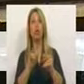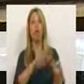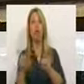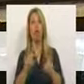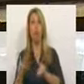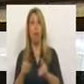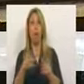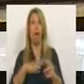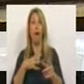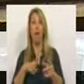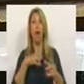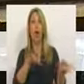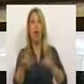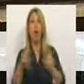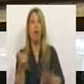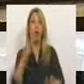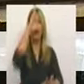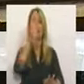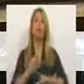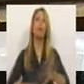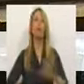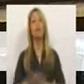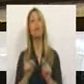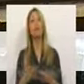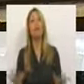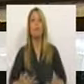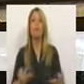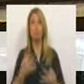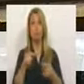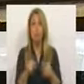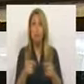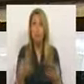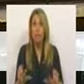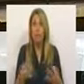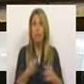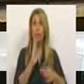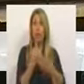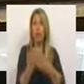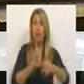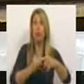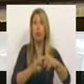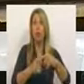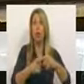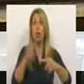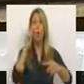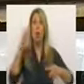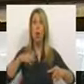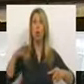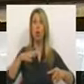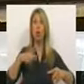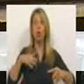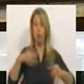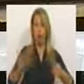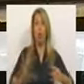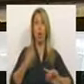dia é uma das razões, um dos fatores de sucesso do turismo este ano e o ano passado.